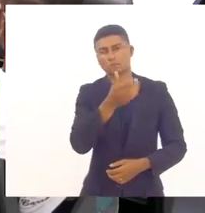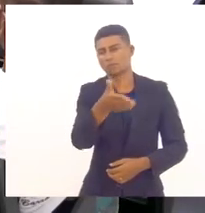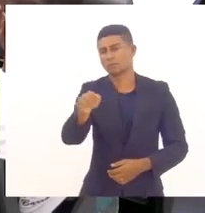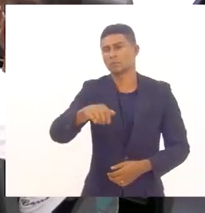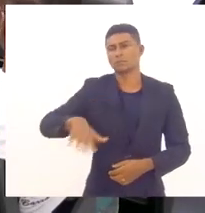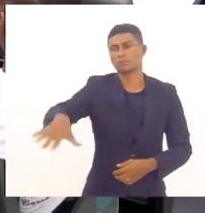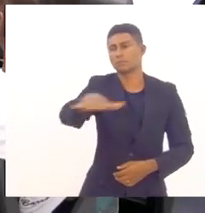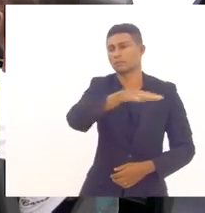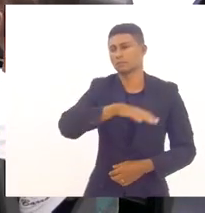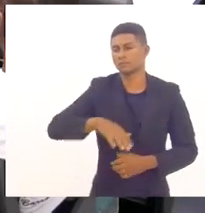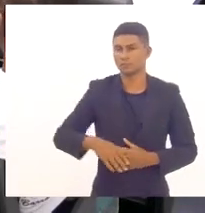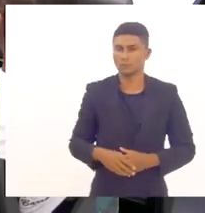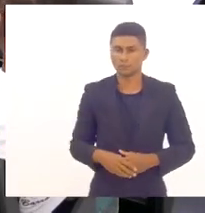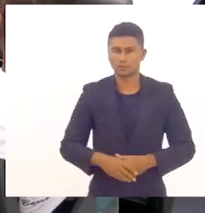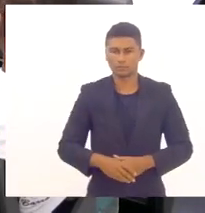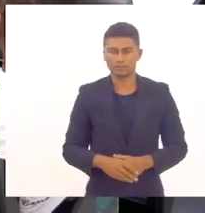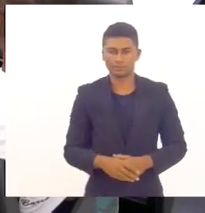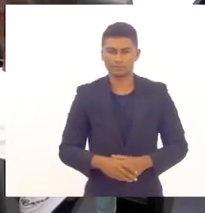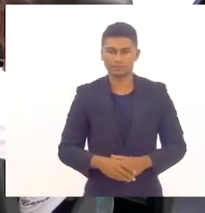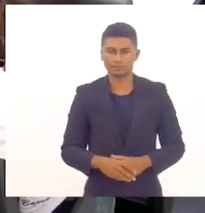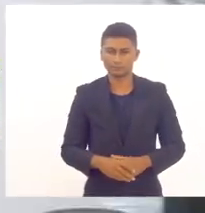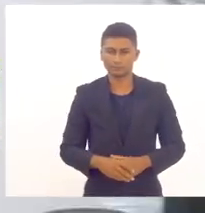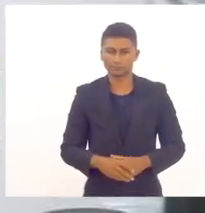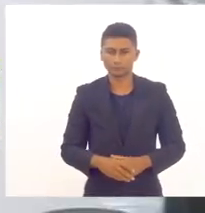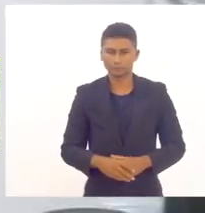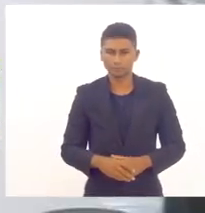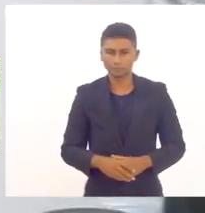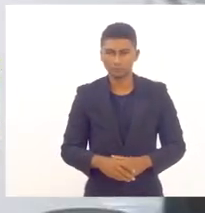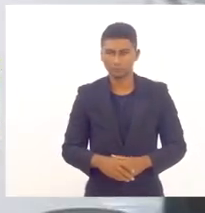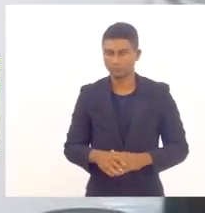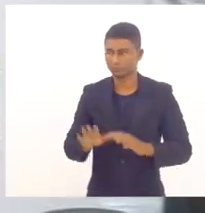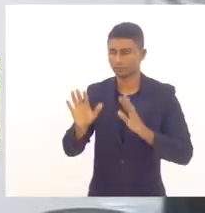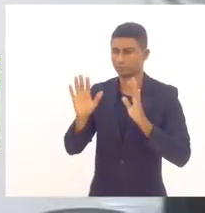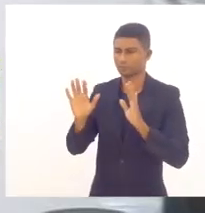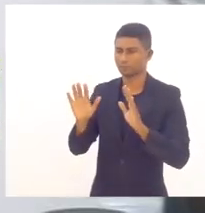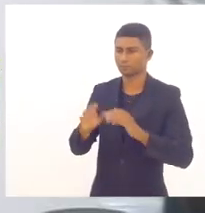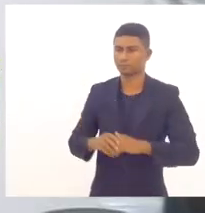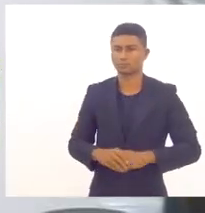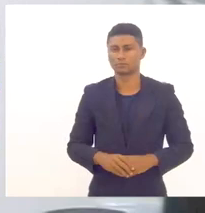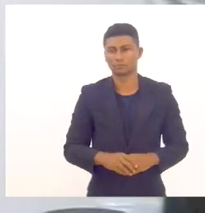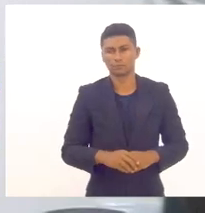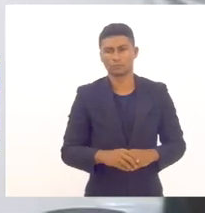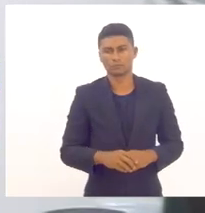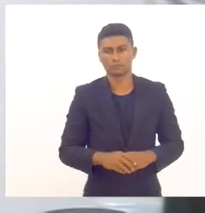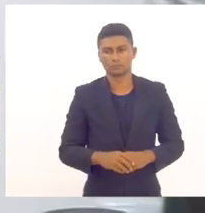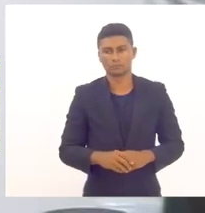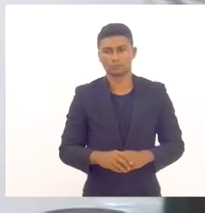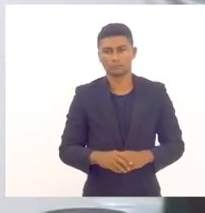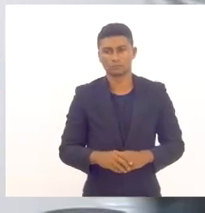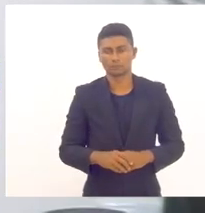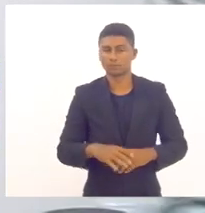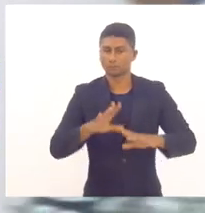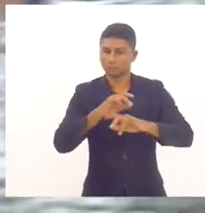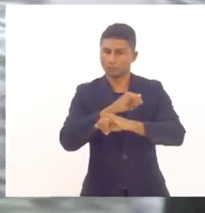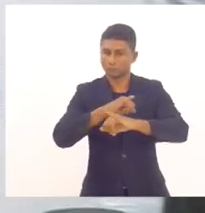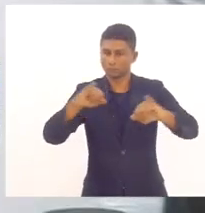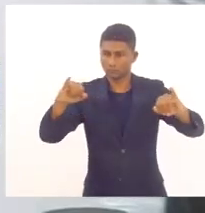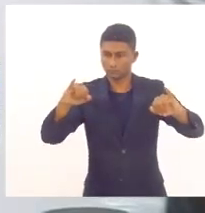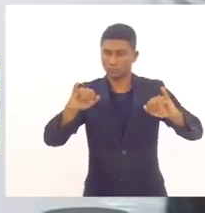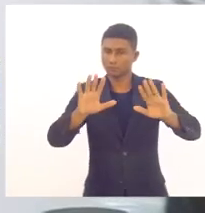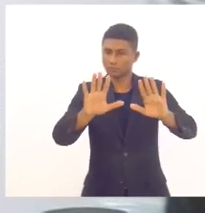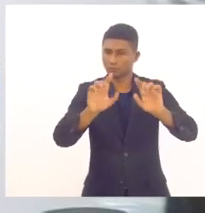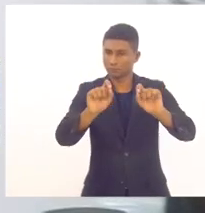Bem, mas vamos até encerrar. Espera aí, só um instante. Obrigado. Vamos chamar aqui os trabalhos à ordem. O